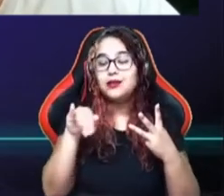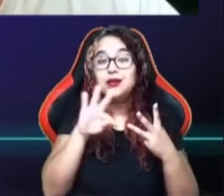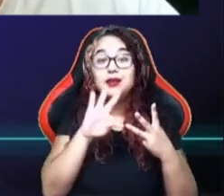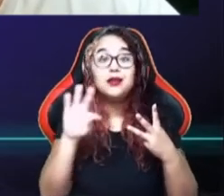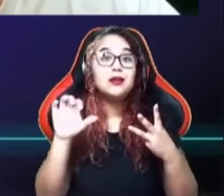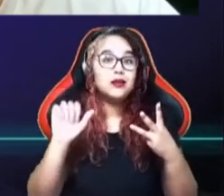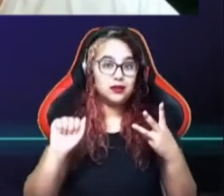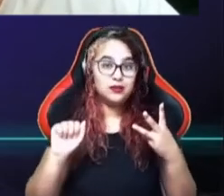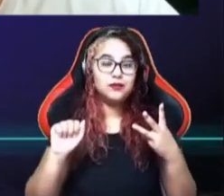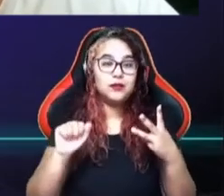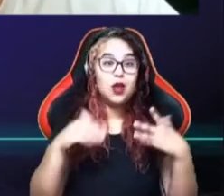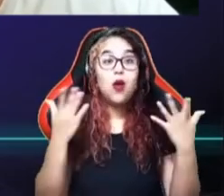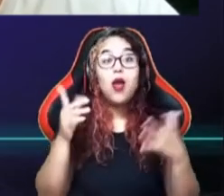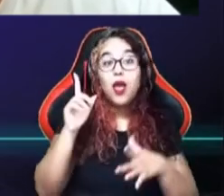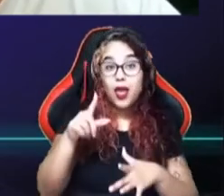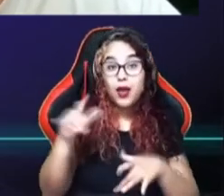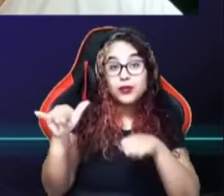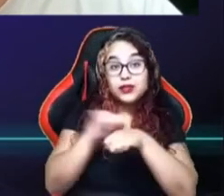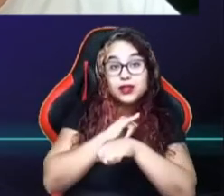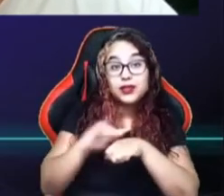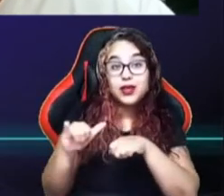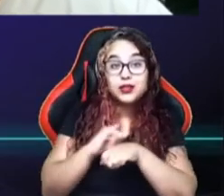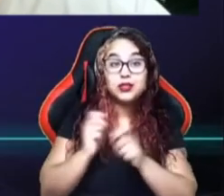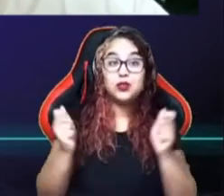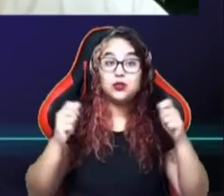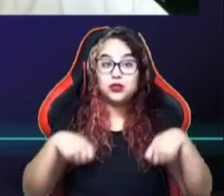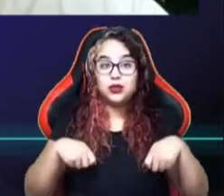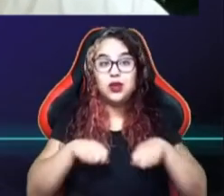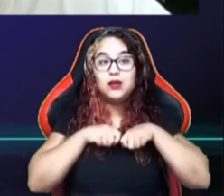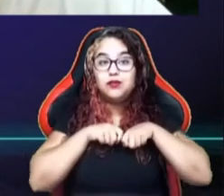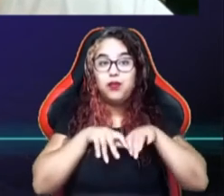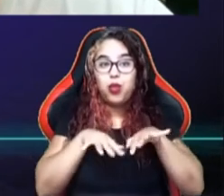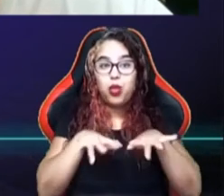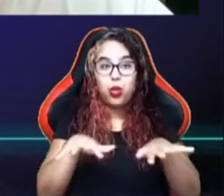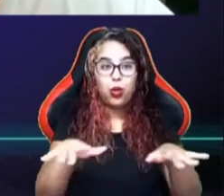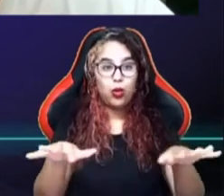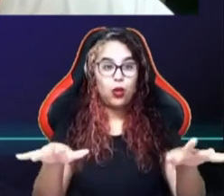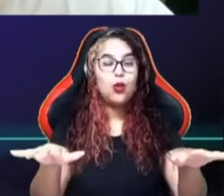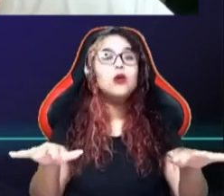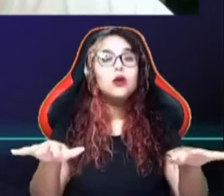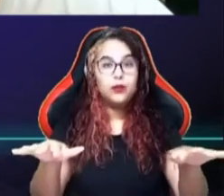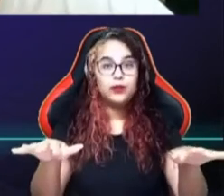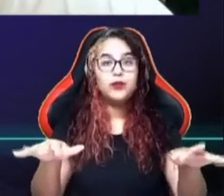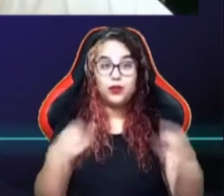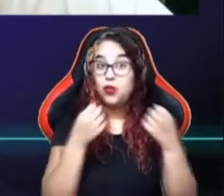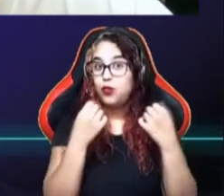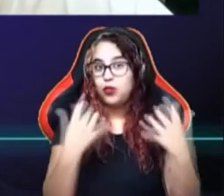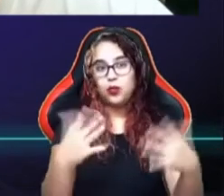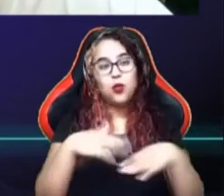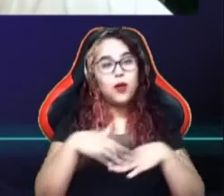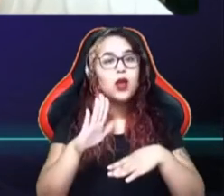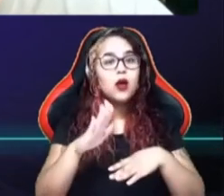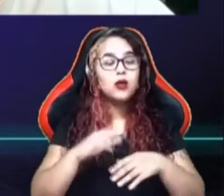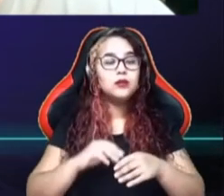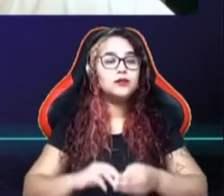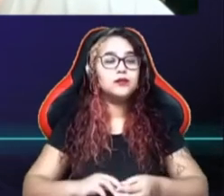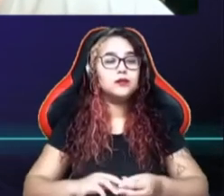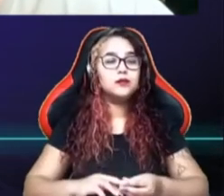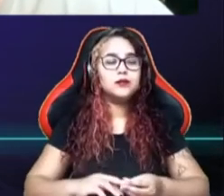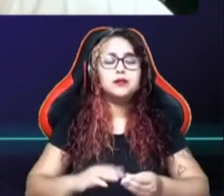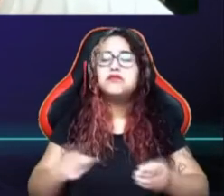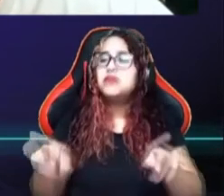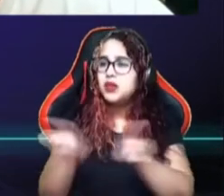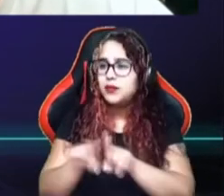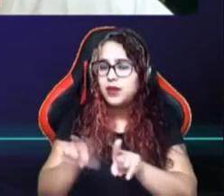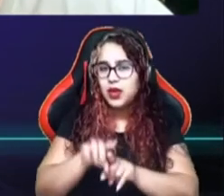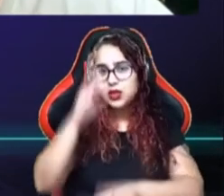atingir muitas pessoas, é uma forma de você levar o seu trabalho até muitas pessoas, né? Ô, Stiga, e acho que uma coisa que vale falar um pouco também,